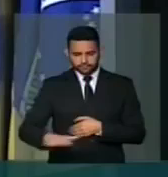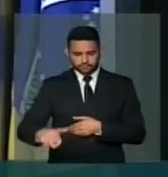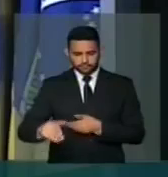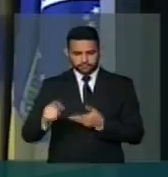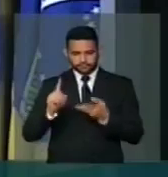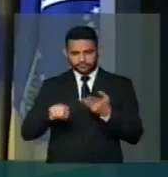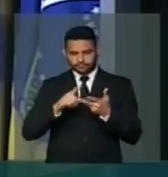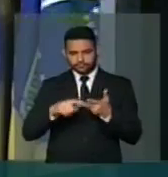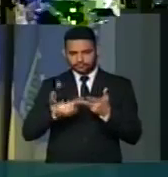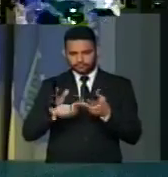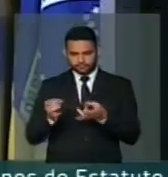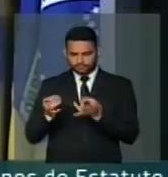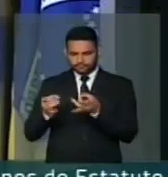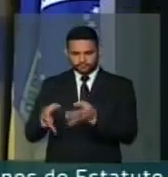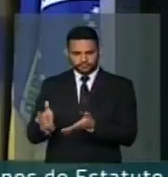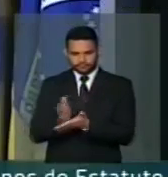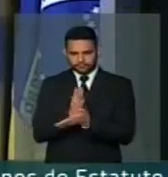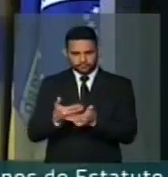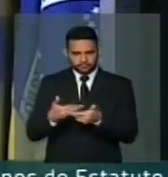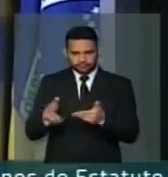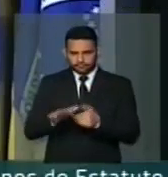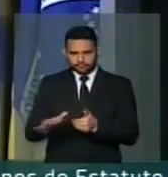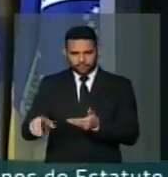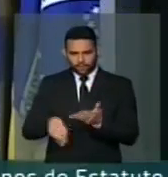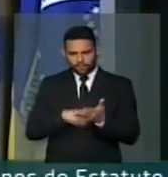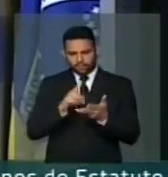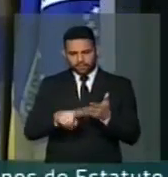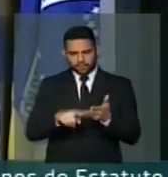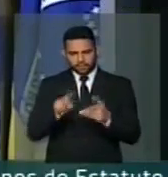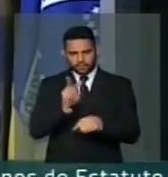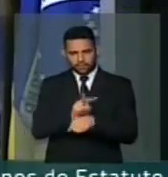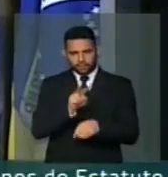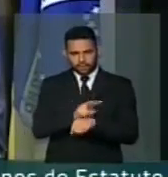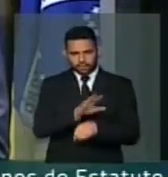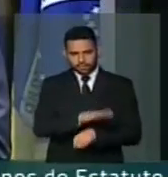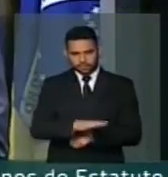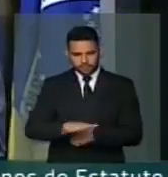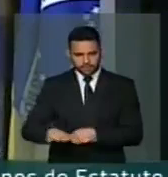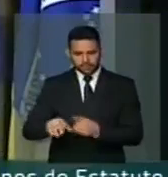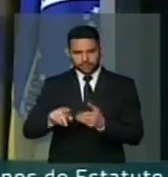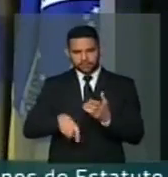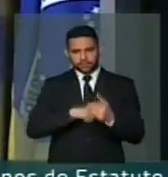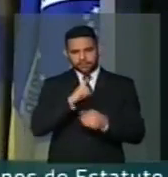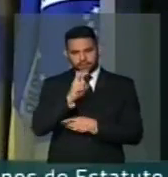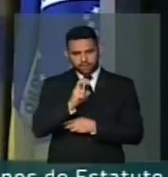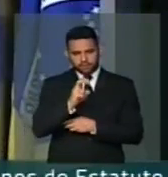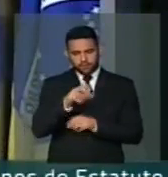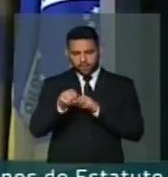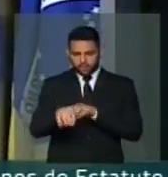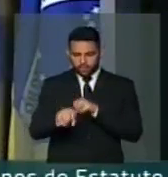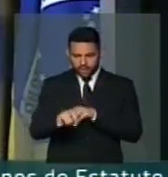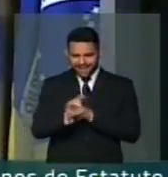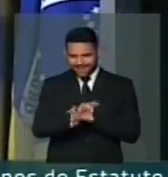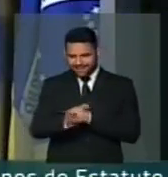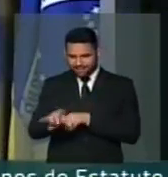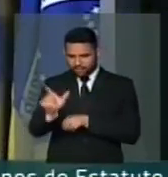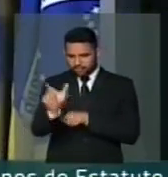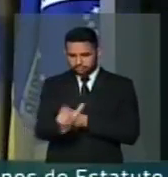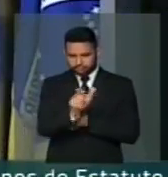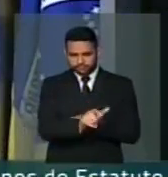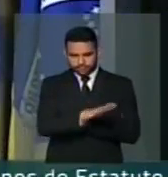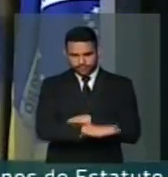Terceiro, não abandonar nenhuma criança. Quarto, cuidar de crianças. Quinto, educar cada